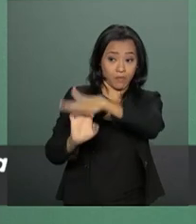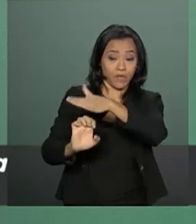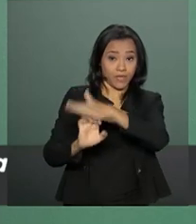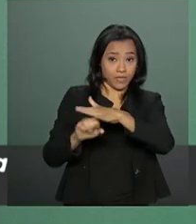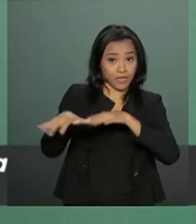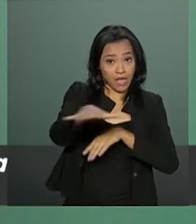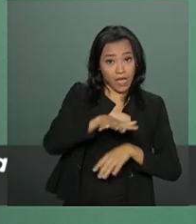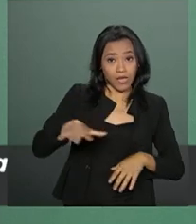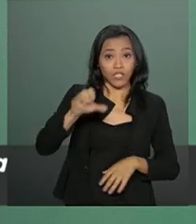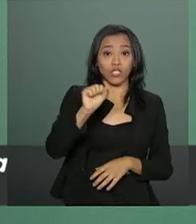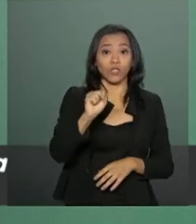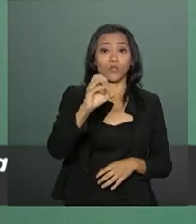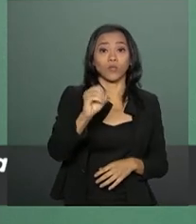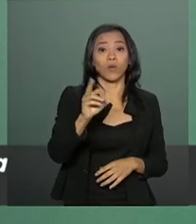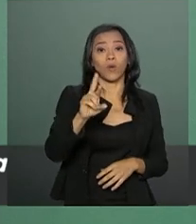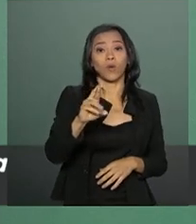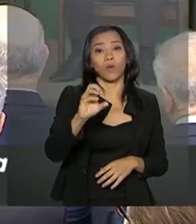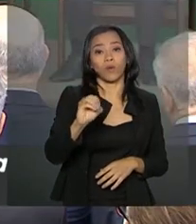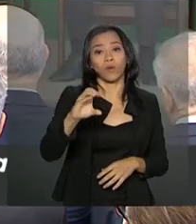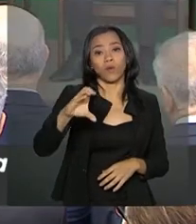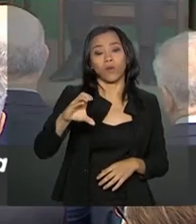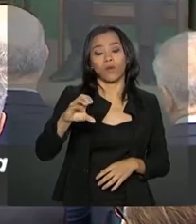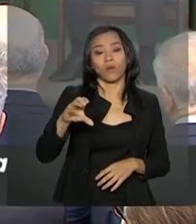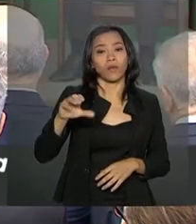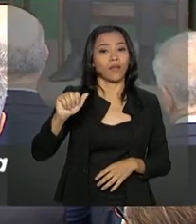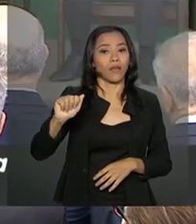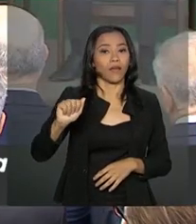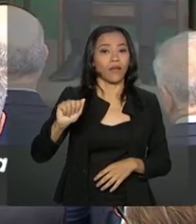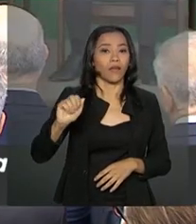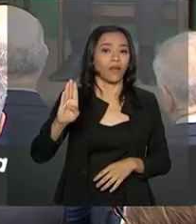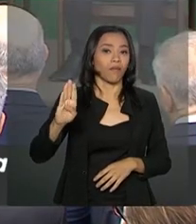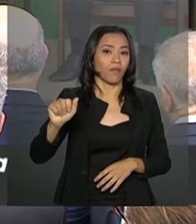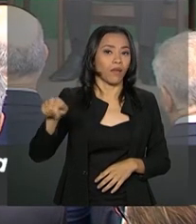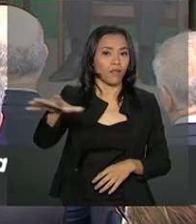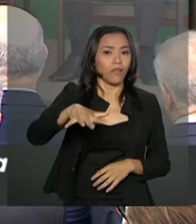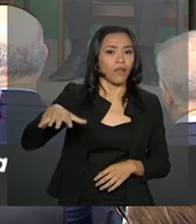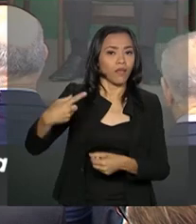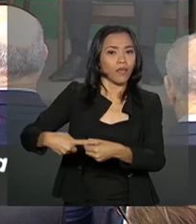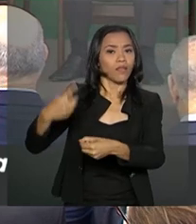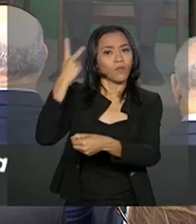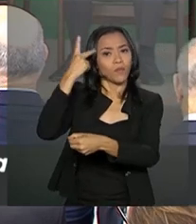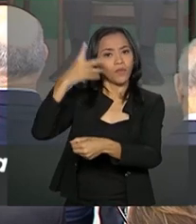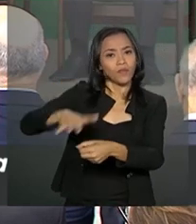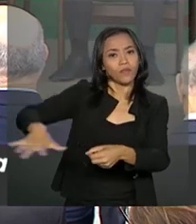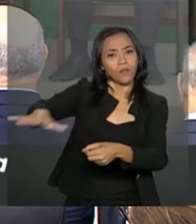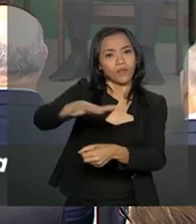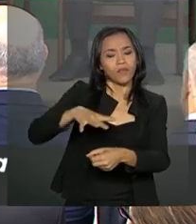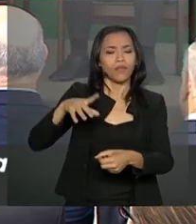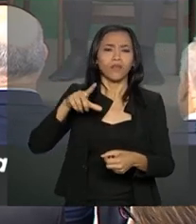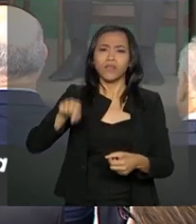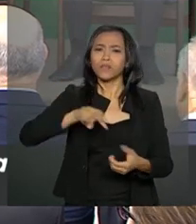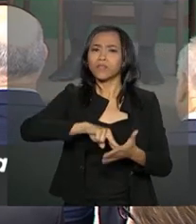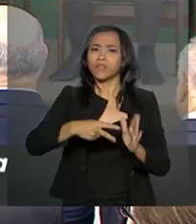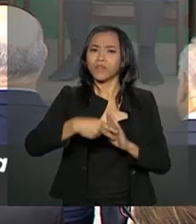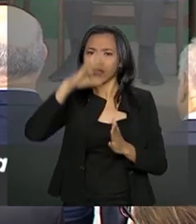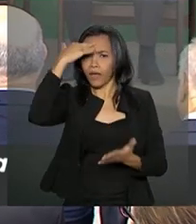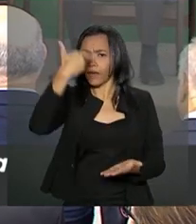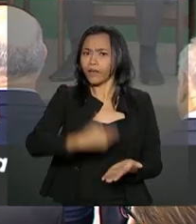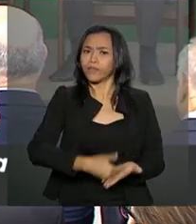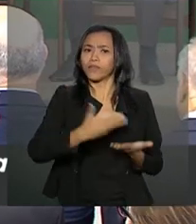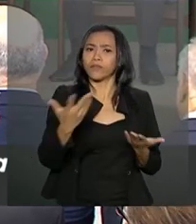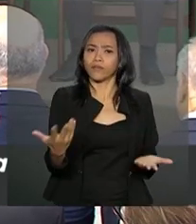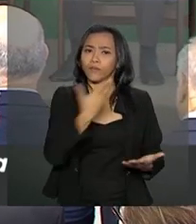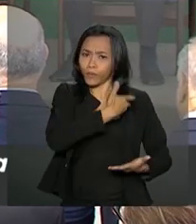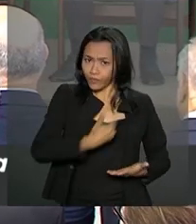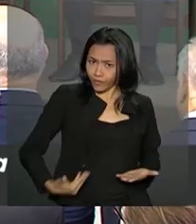é é isso significa volto a dizer credibilidade crença no